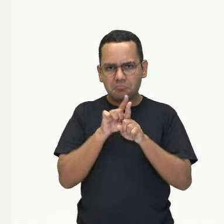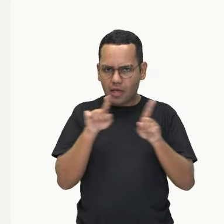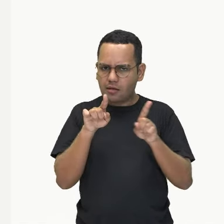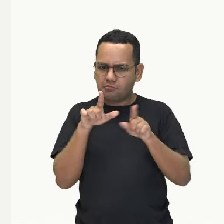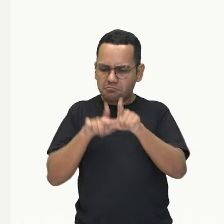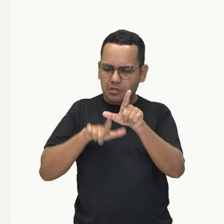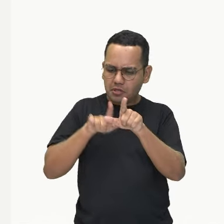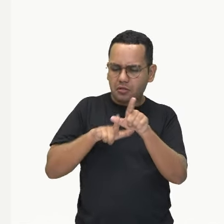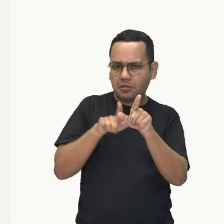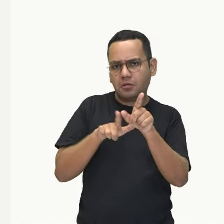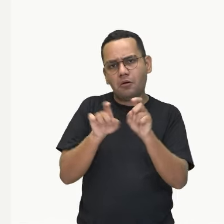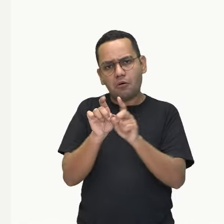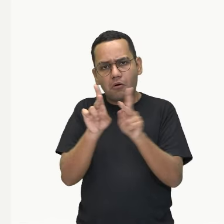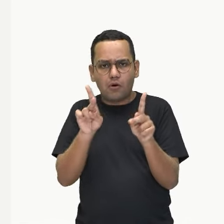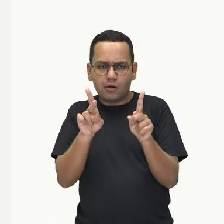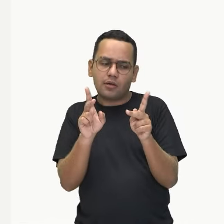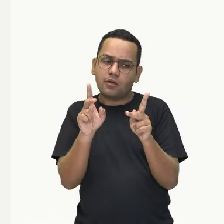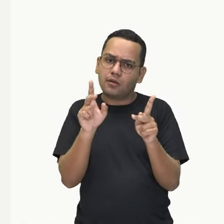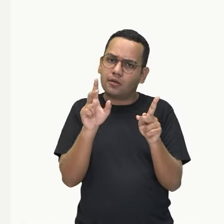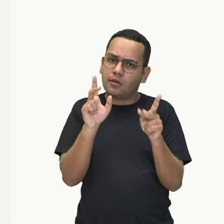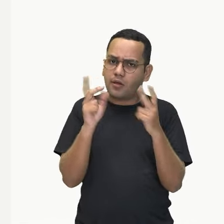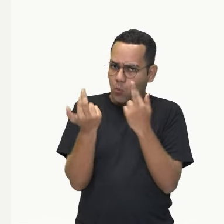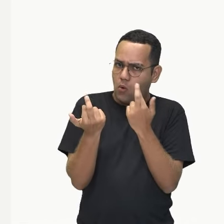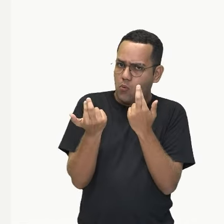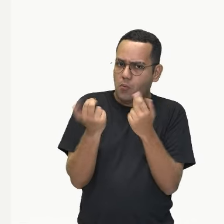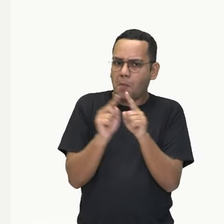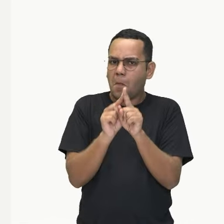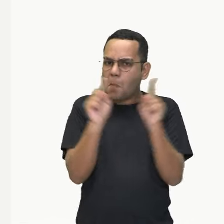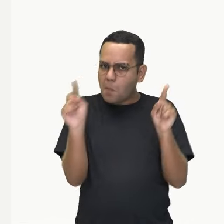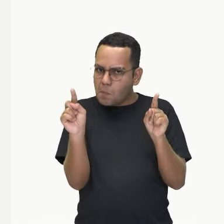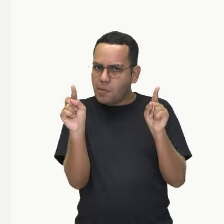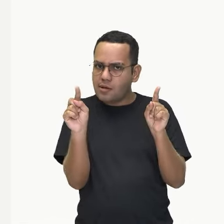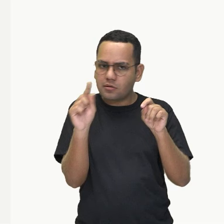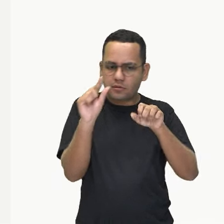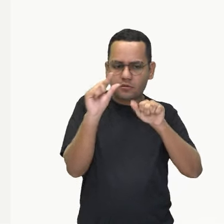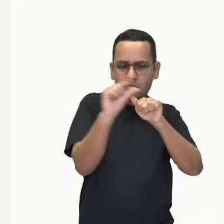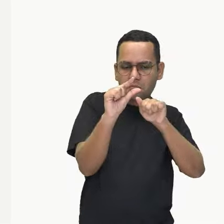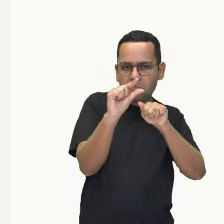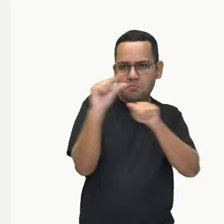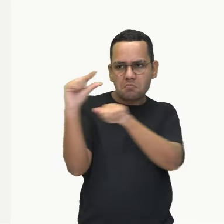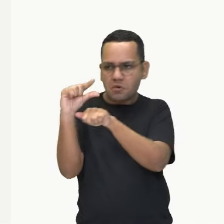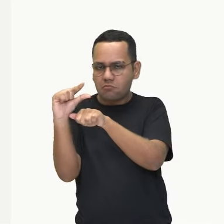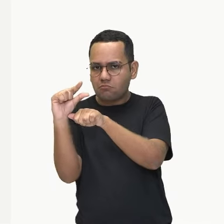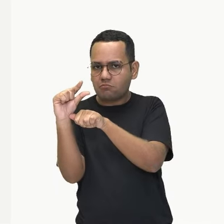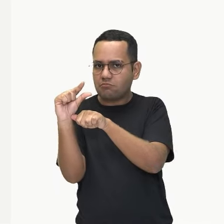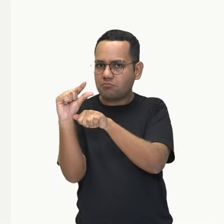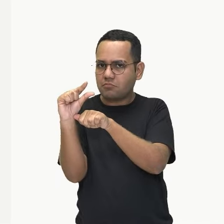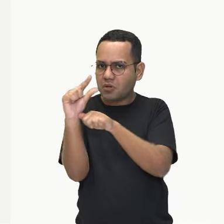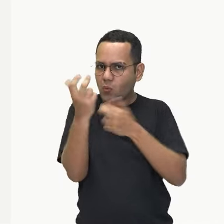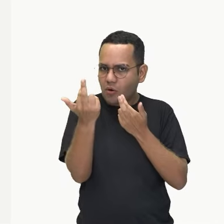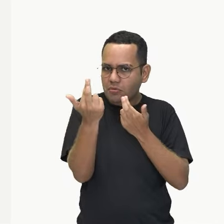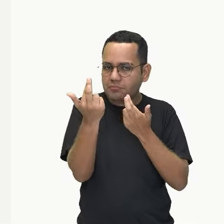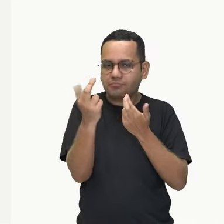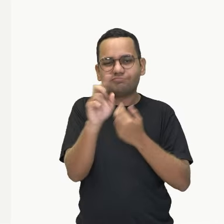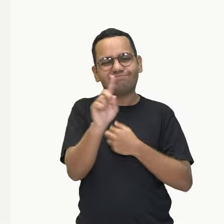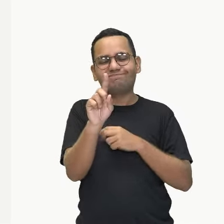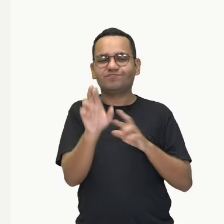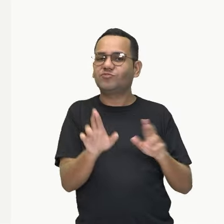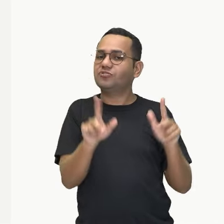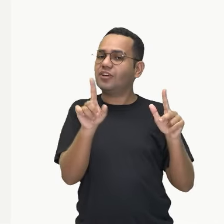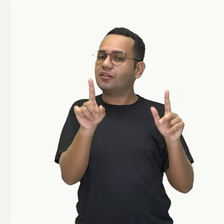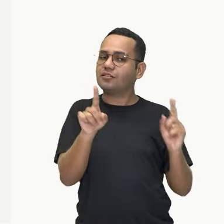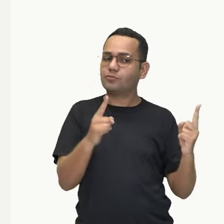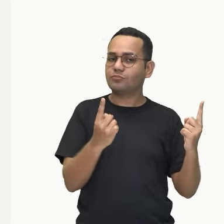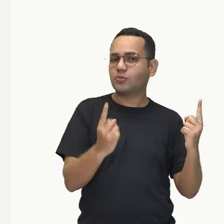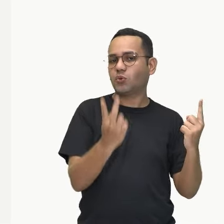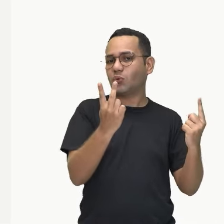É o x. Mas é o mesmo expoente? Não, que quando não aparece é 1